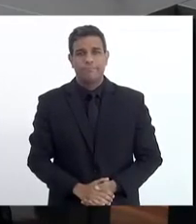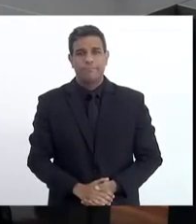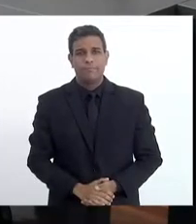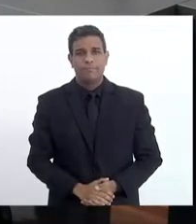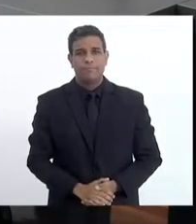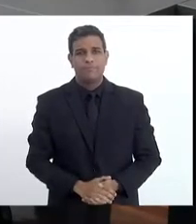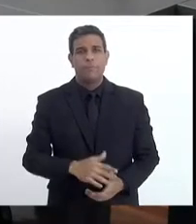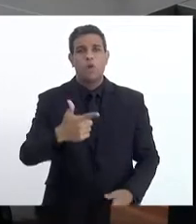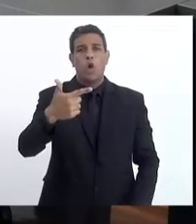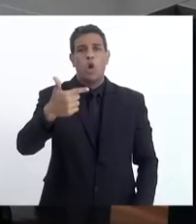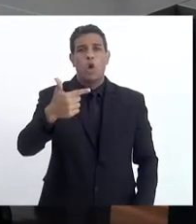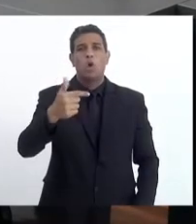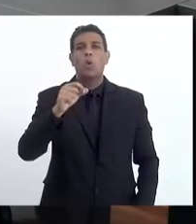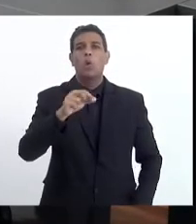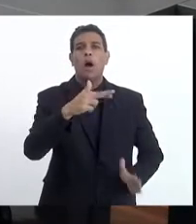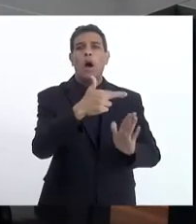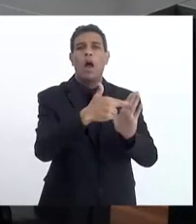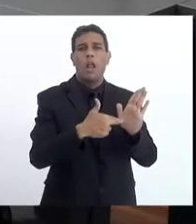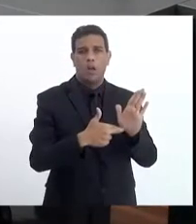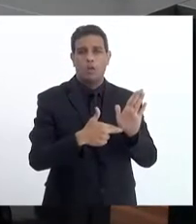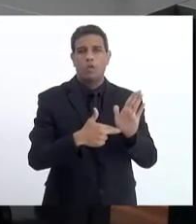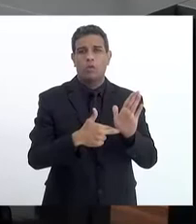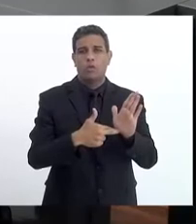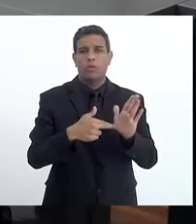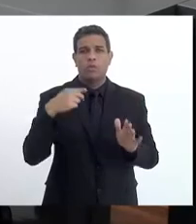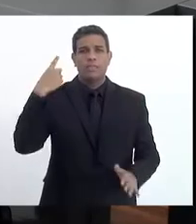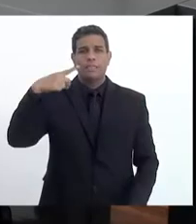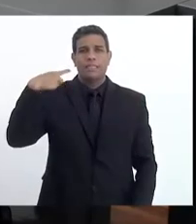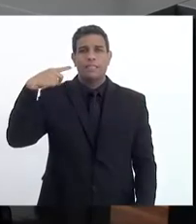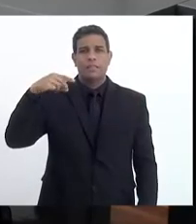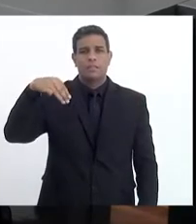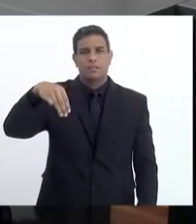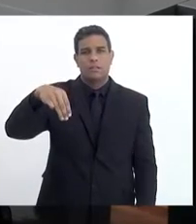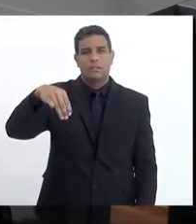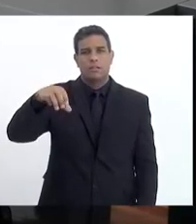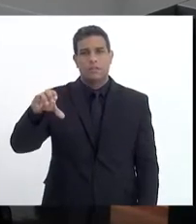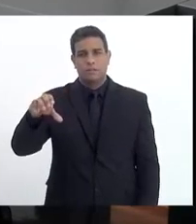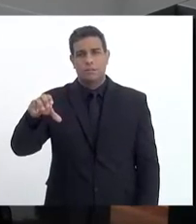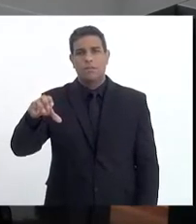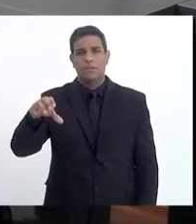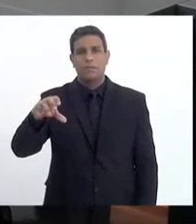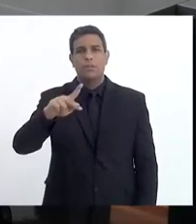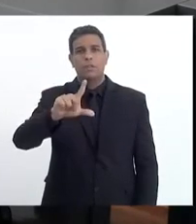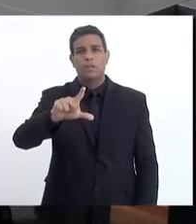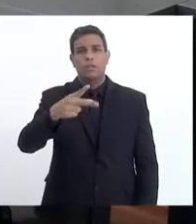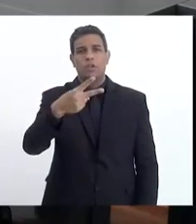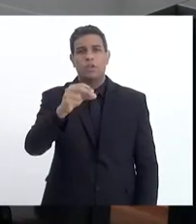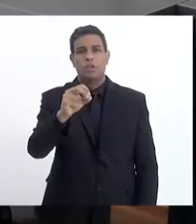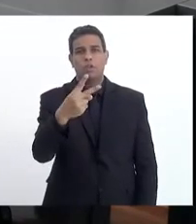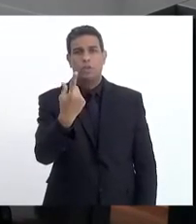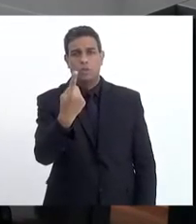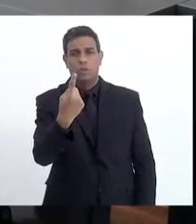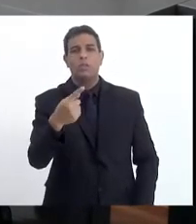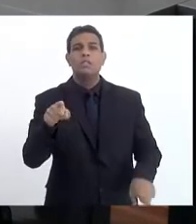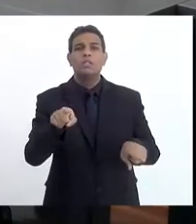12, relator, deputado Carlos Mink. Projeto de lei 4552-2021, autoria do deputado Rodrigo